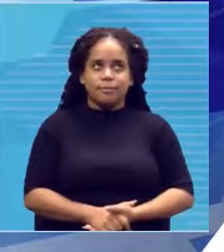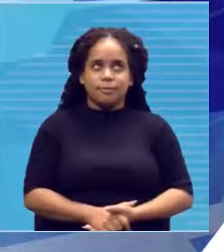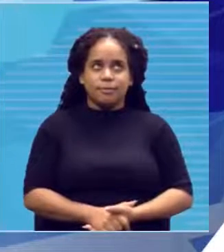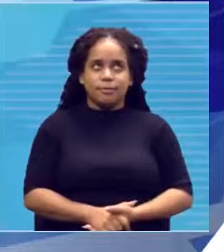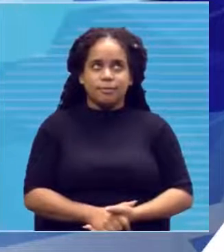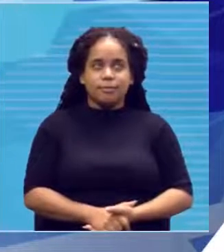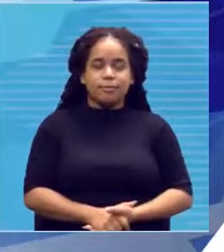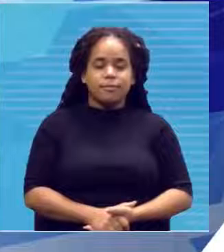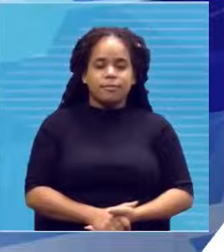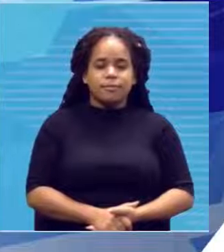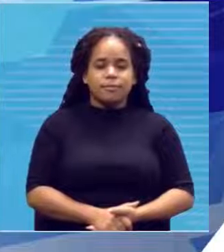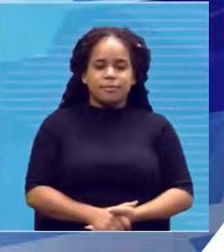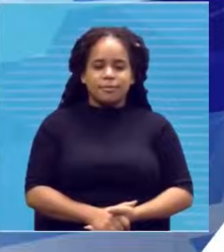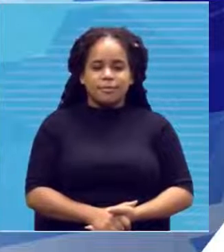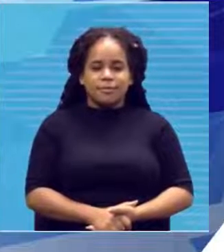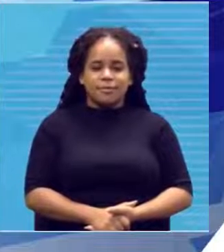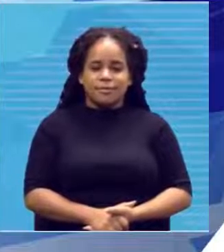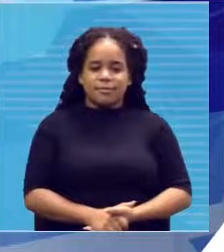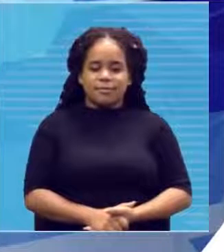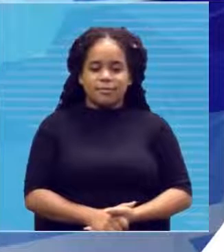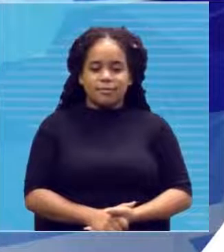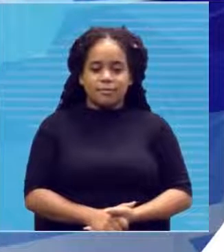jovens seguinte